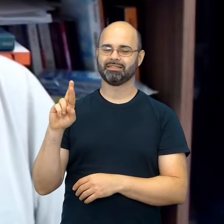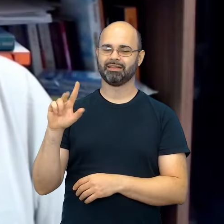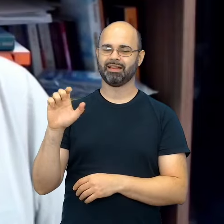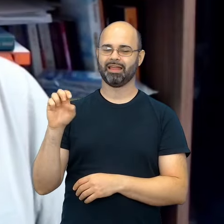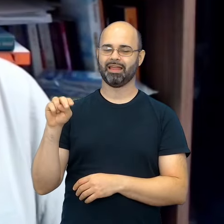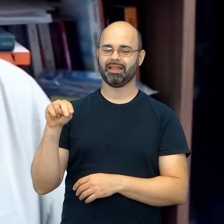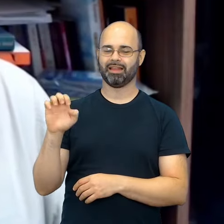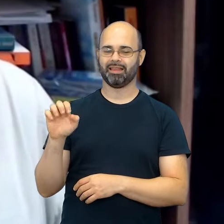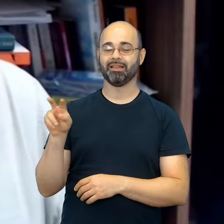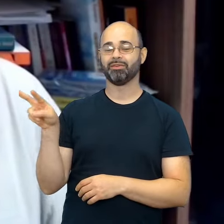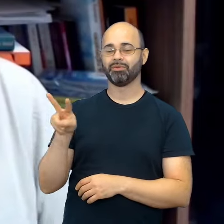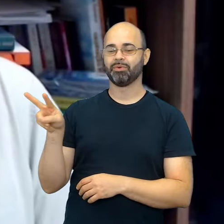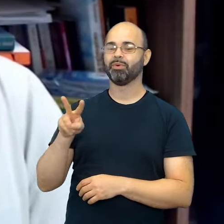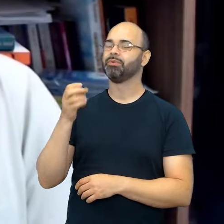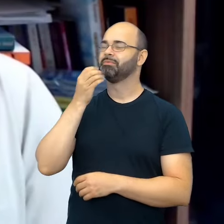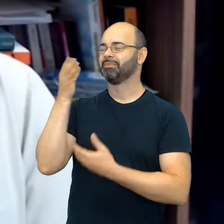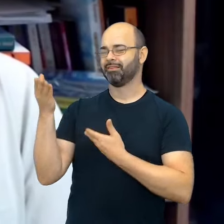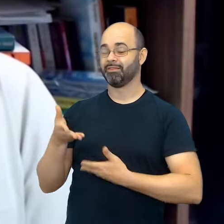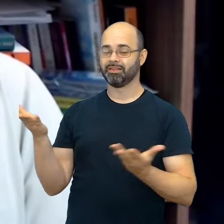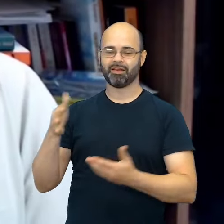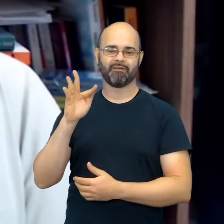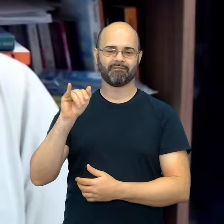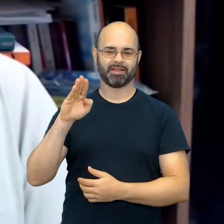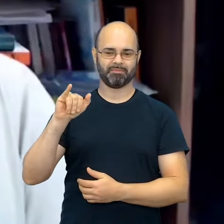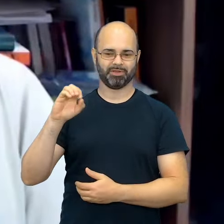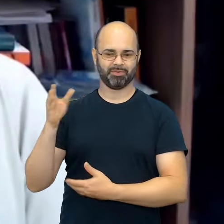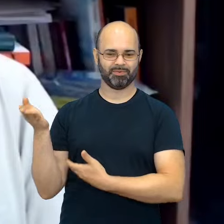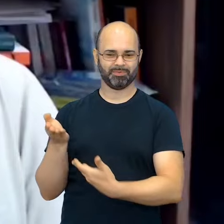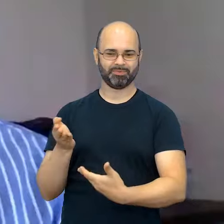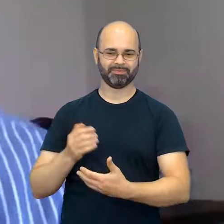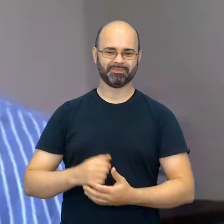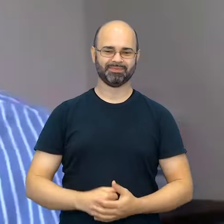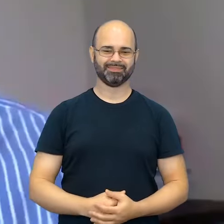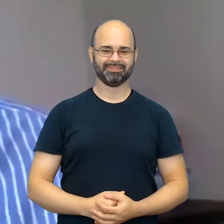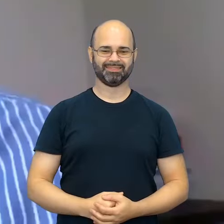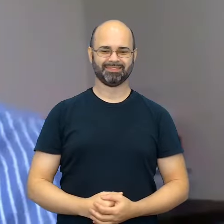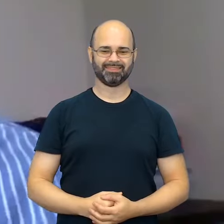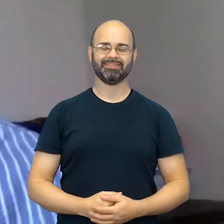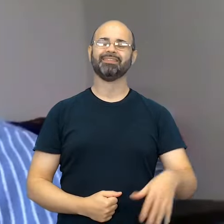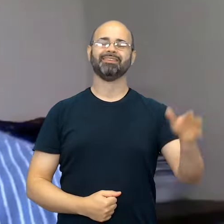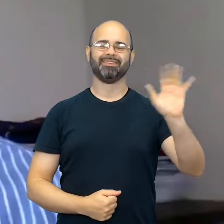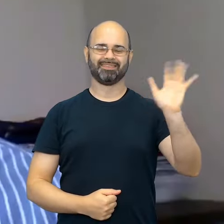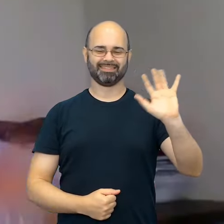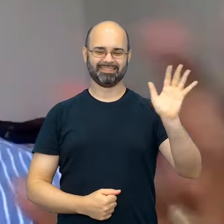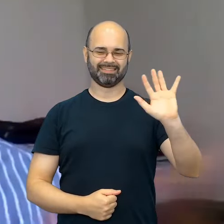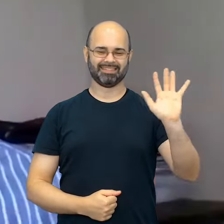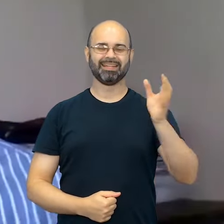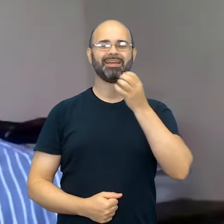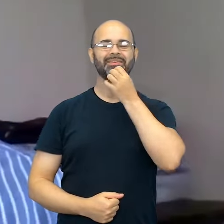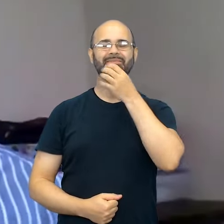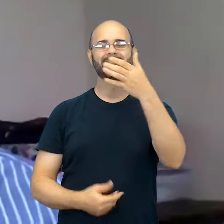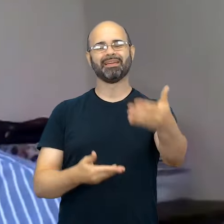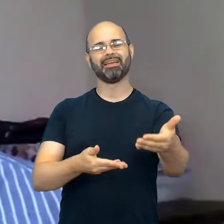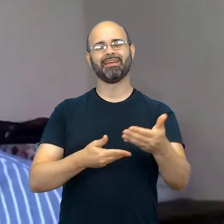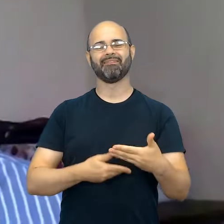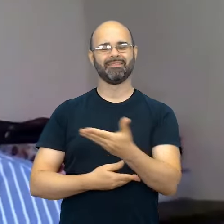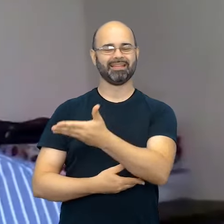muito bem-vindos. Fábio, passo a palavra. Olá, sejam bem-vindos,